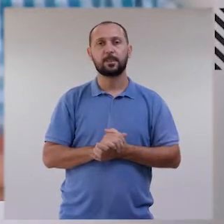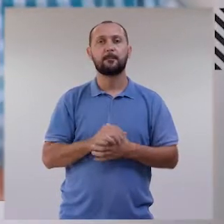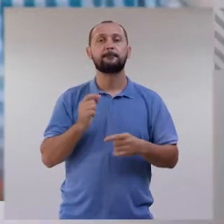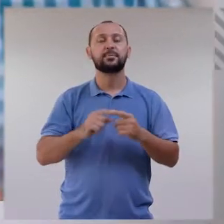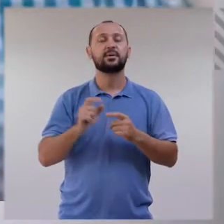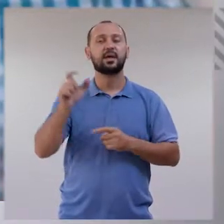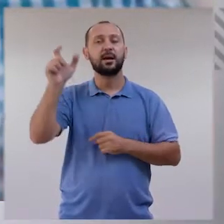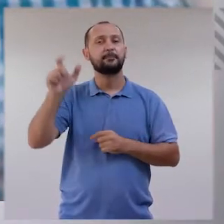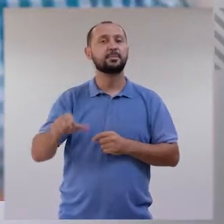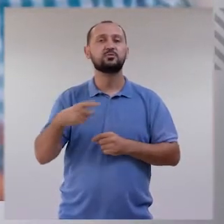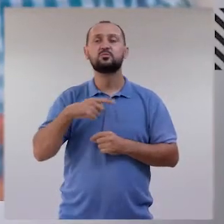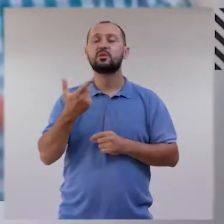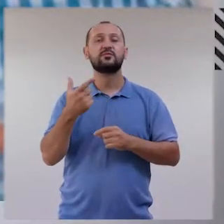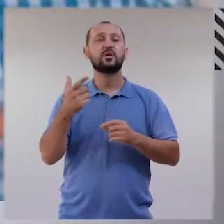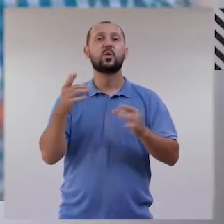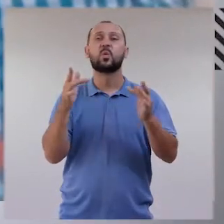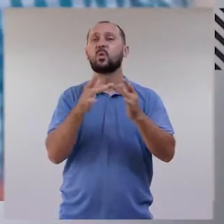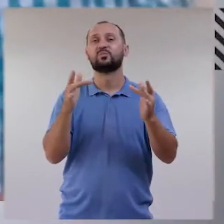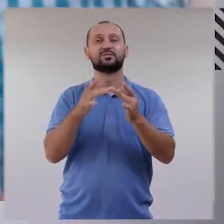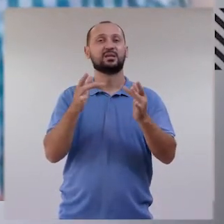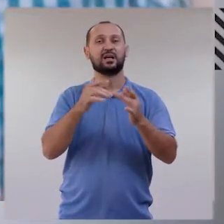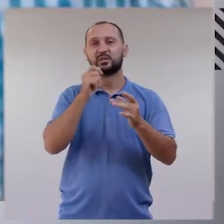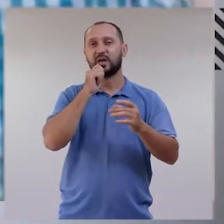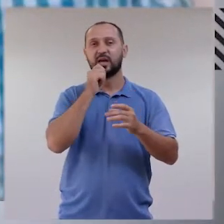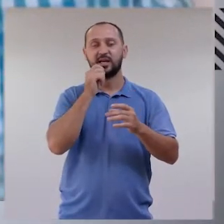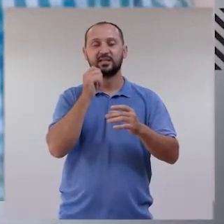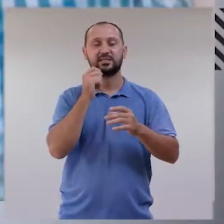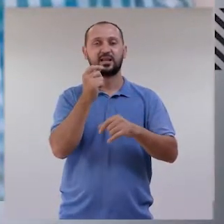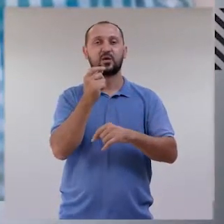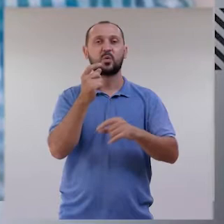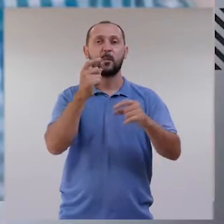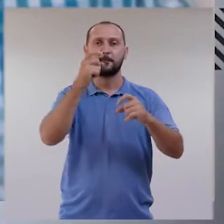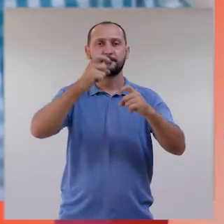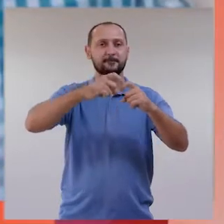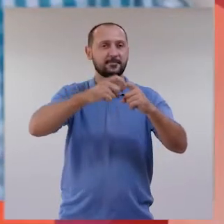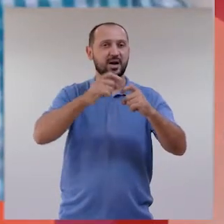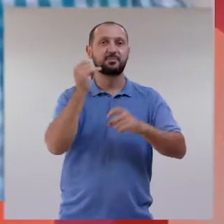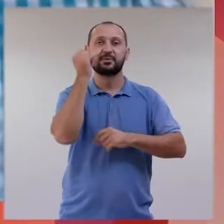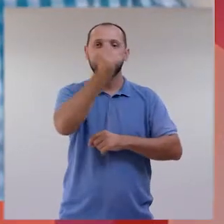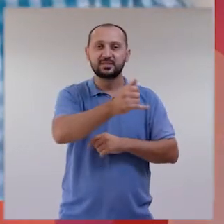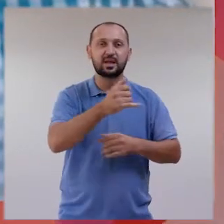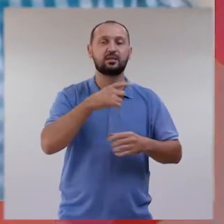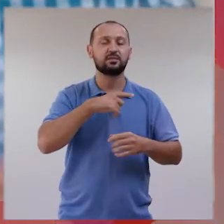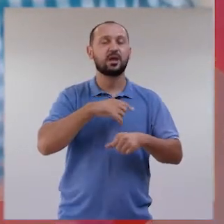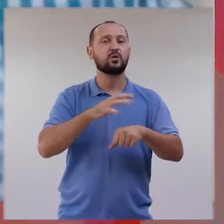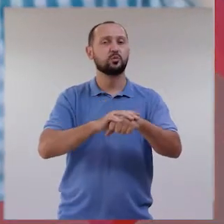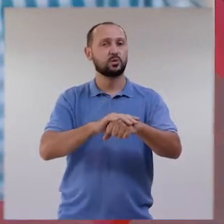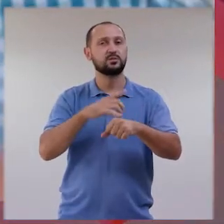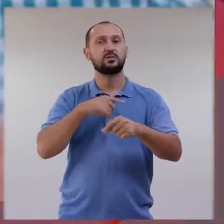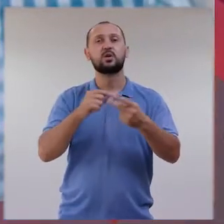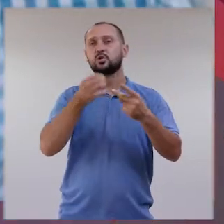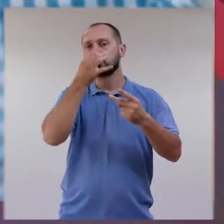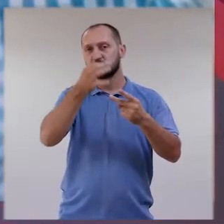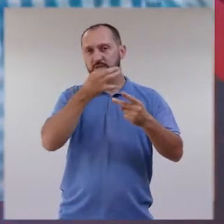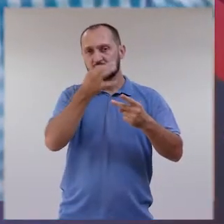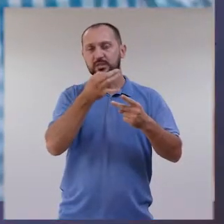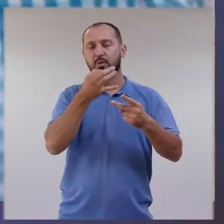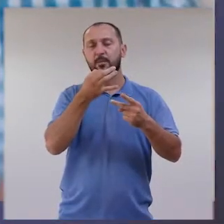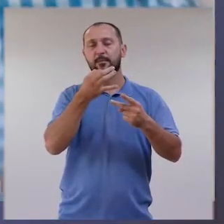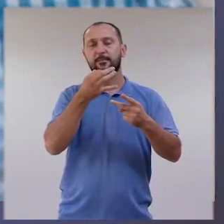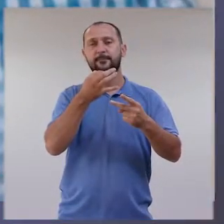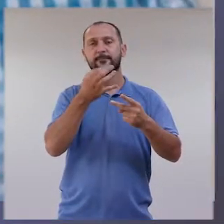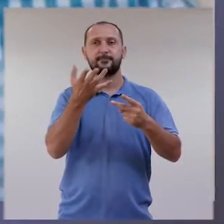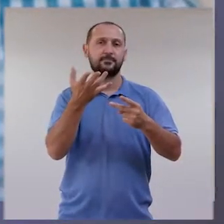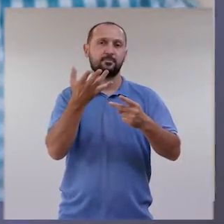Porque a pessoa não teve acesso ao ambulatório, às vezes está com a doença, tem uma indicação, mas não